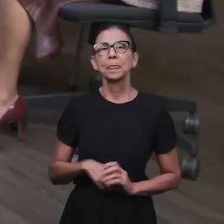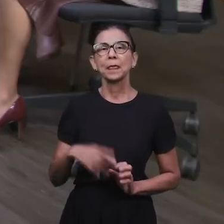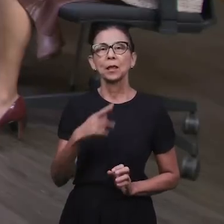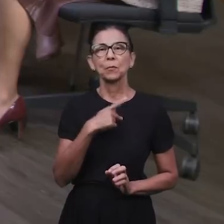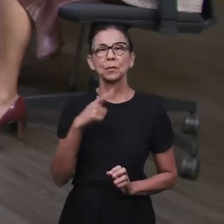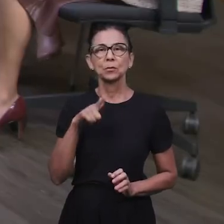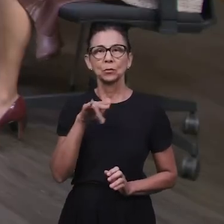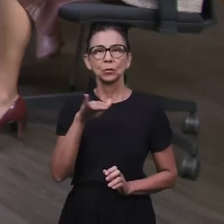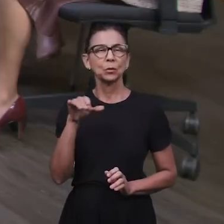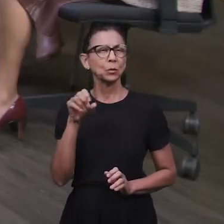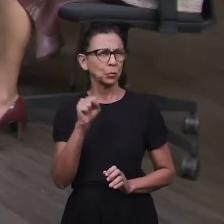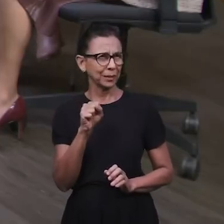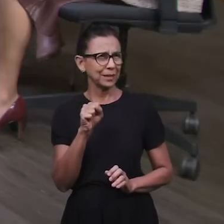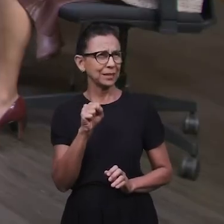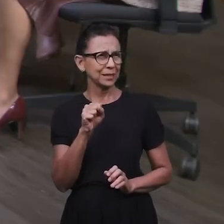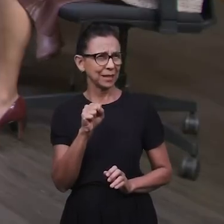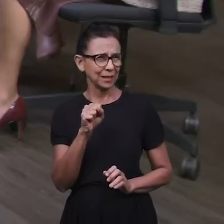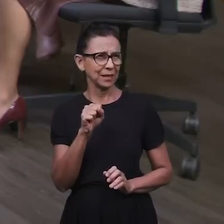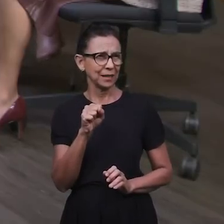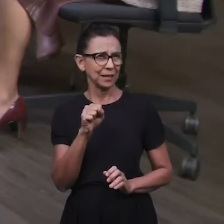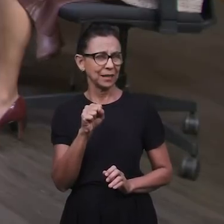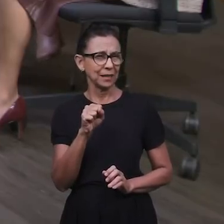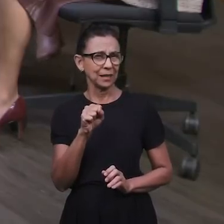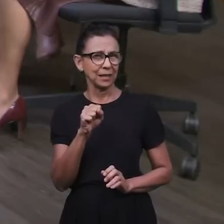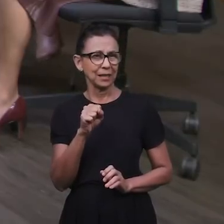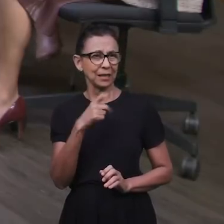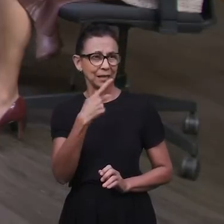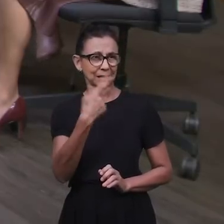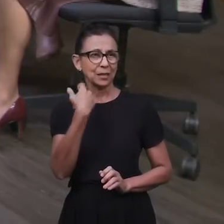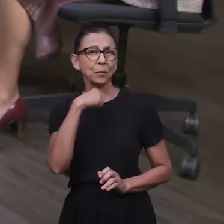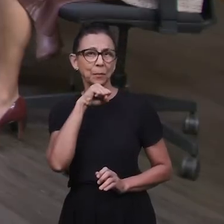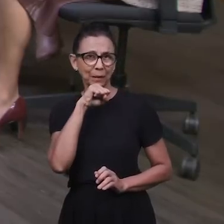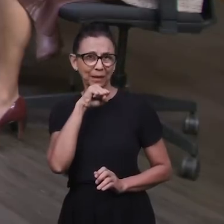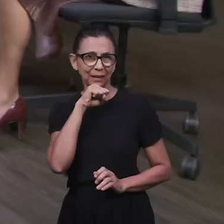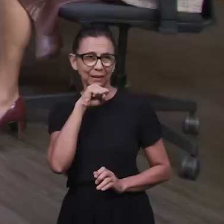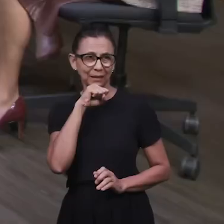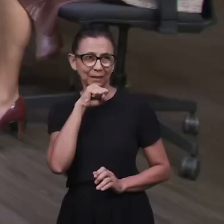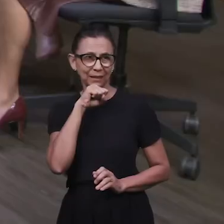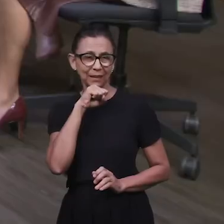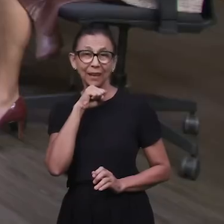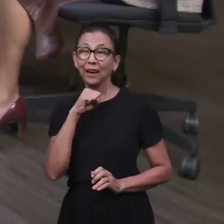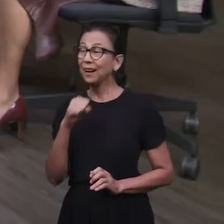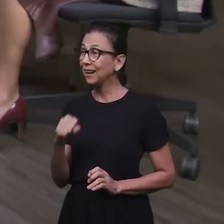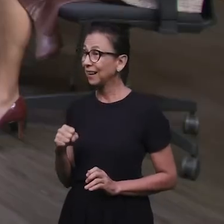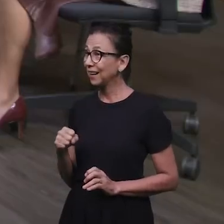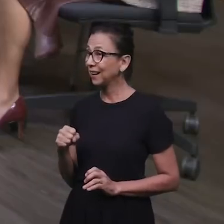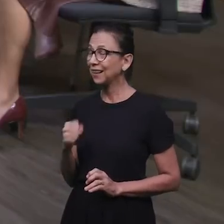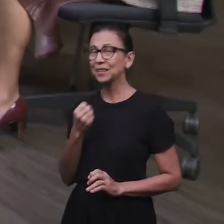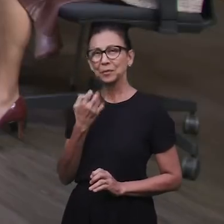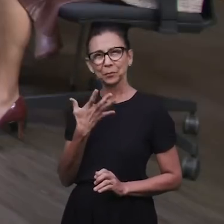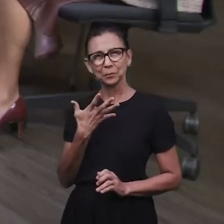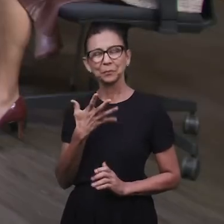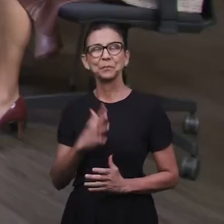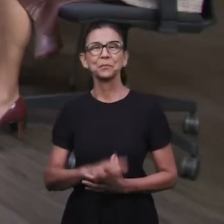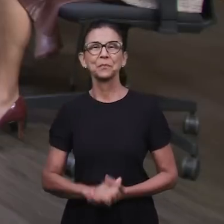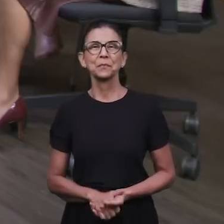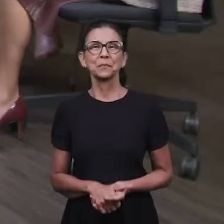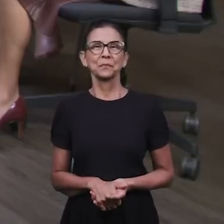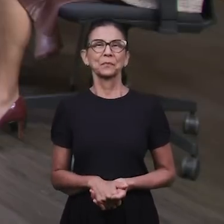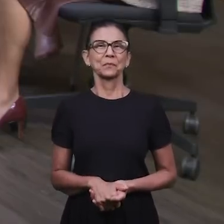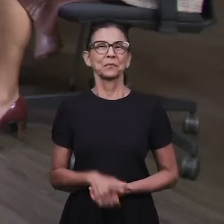do Caio. Ah, é? É aqui. Que coisa boa, hein? Coisa boa. Vamos ver se ele vai aprovar o Caio aqui,